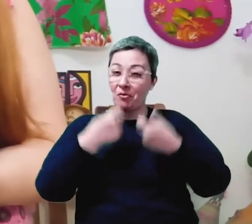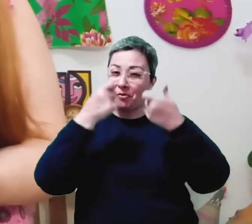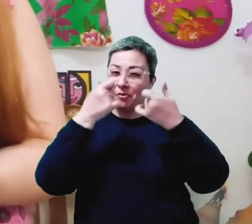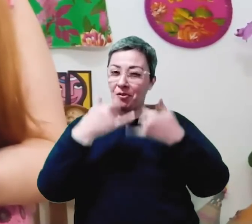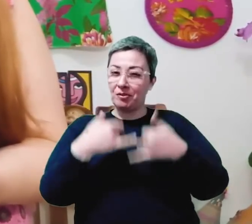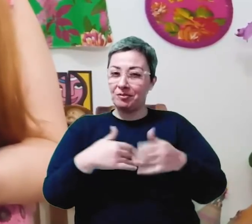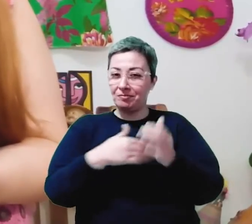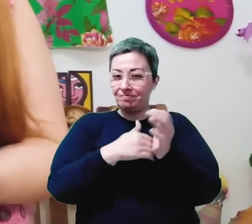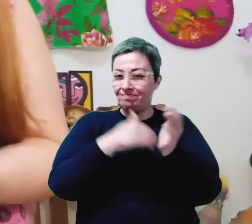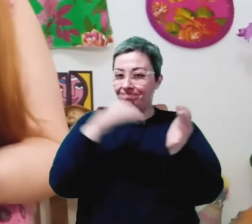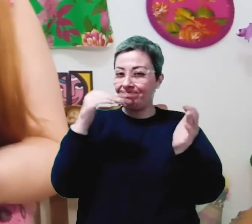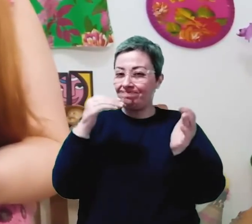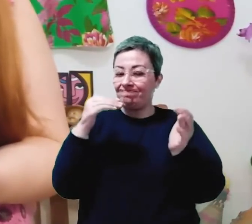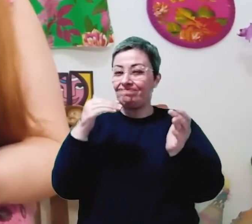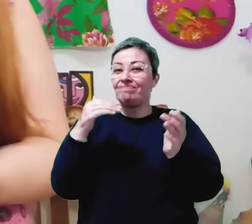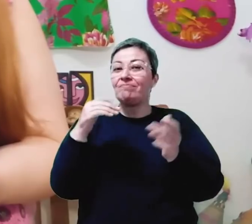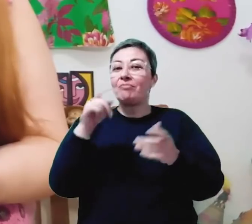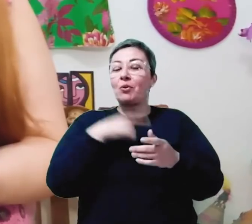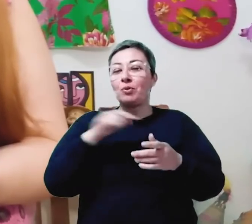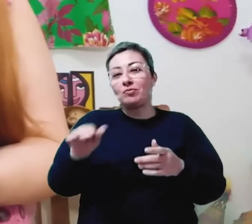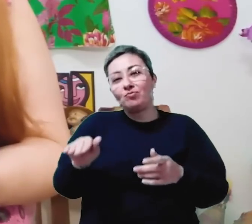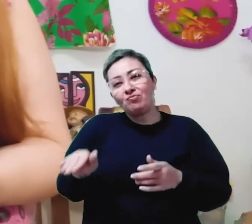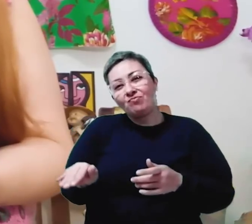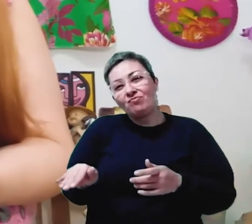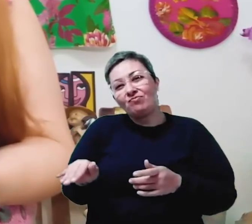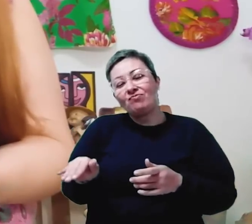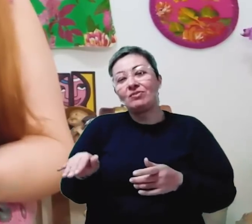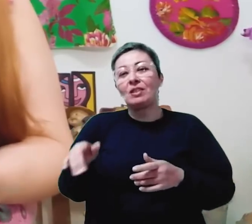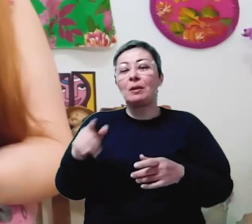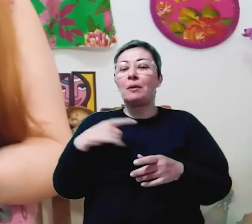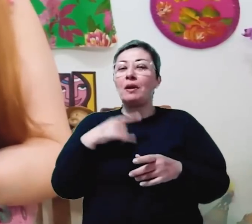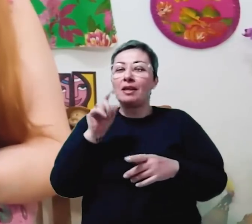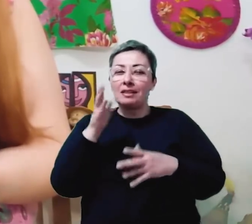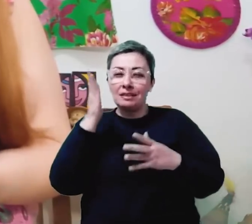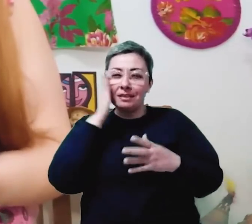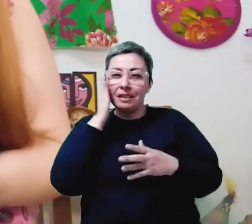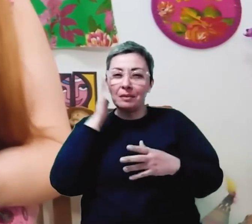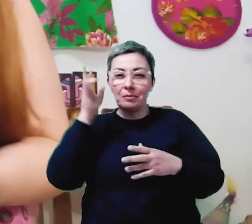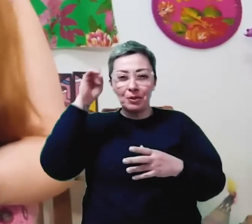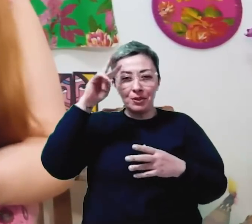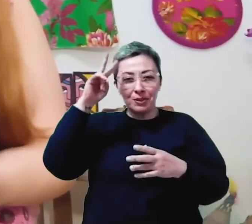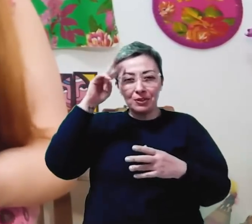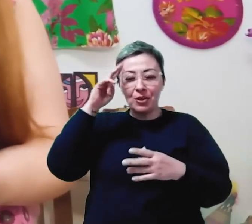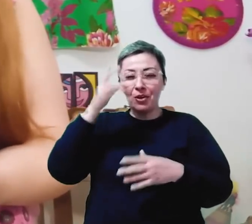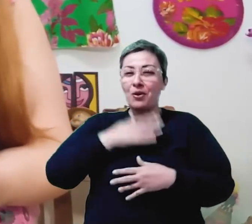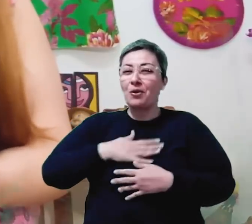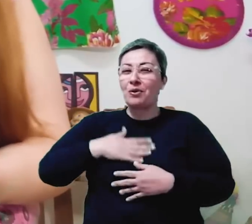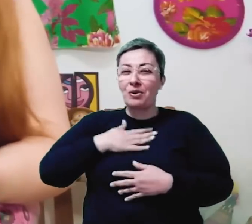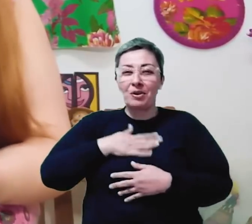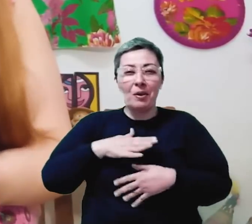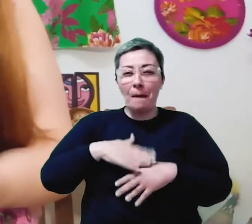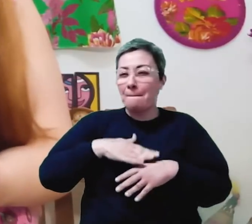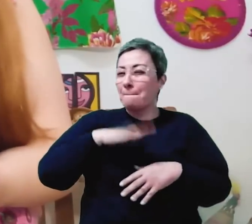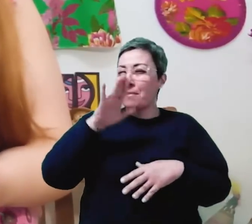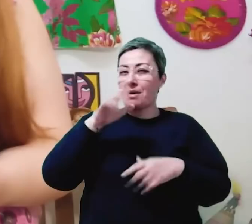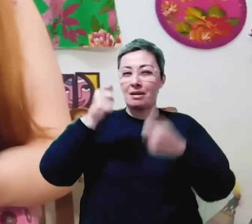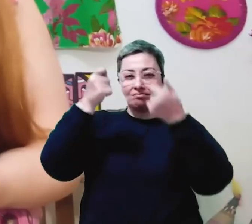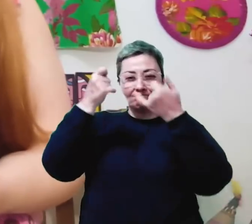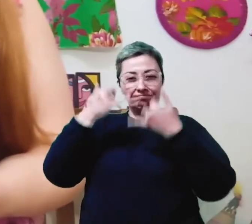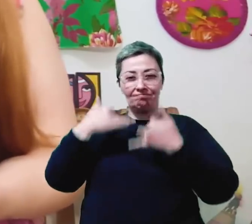um segredo para vocês. Quando eu era bem pequenininha, sabe qual é a história que eu mais gostava de